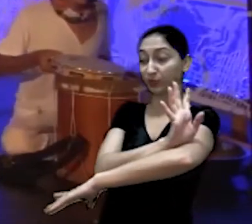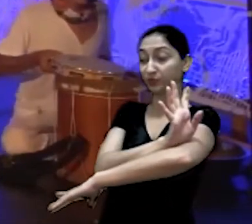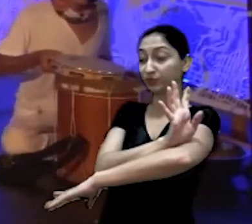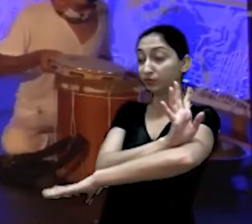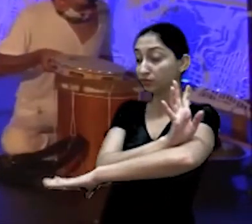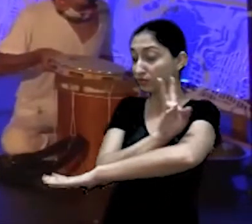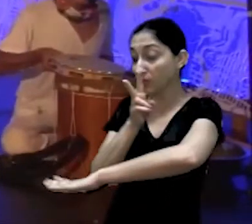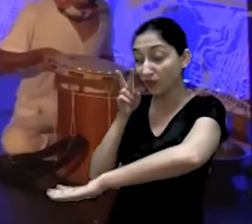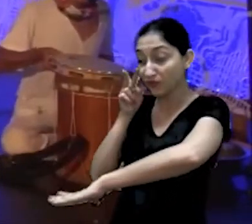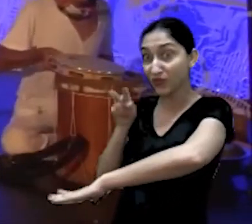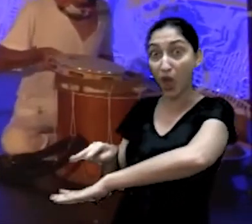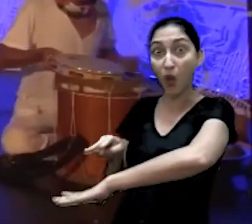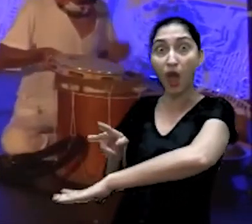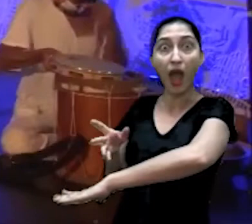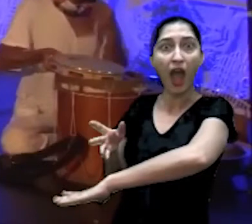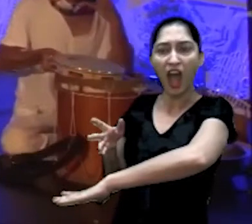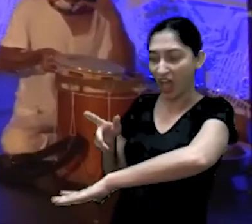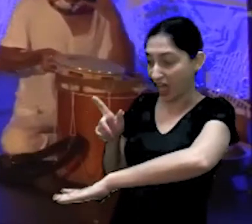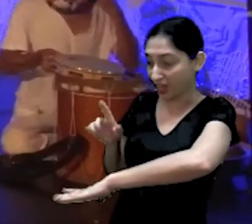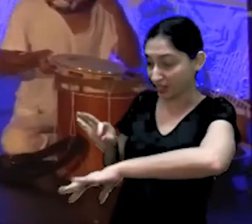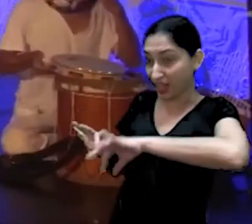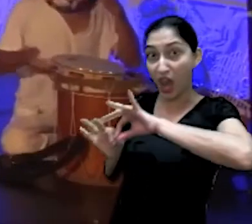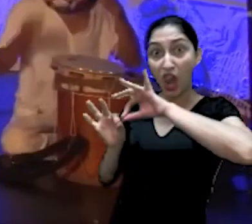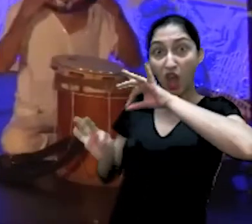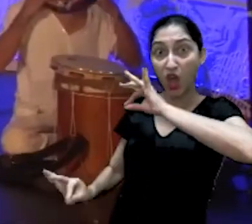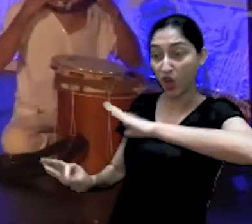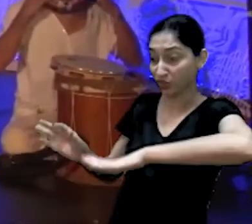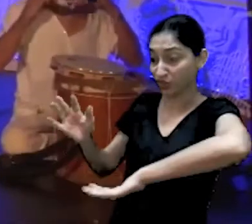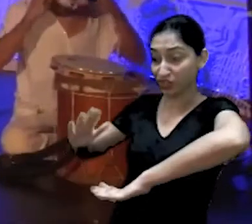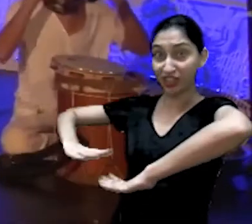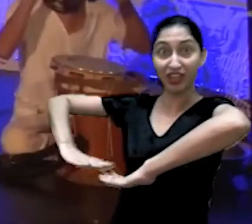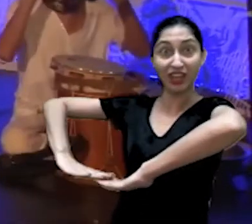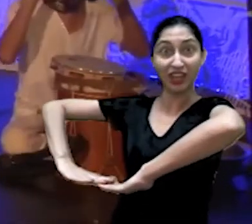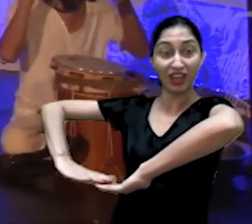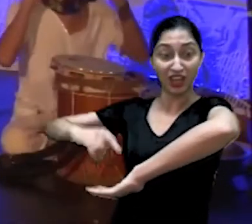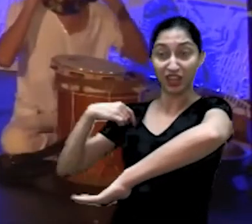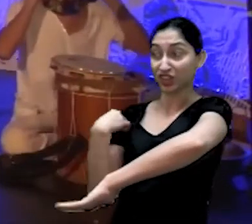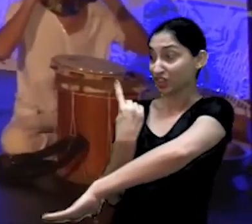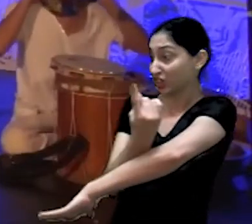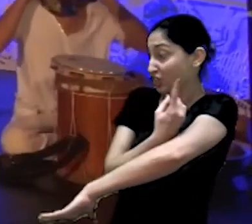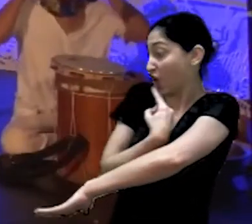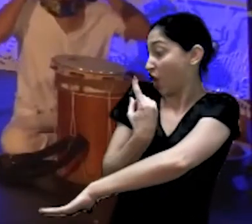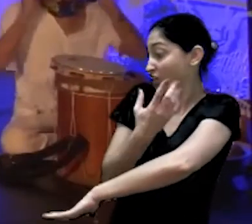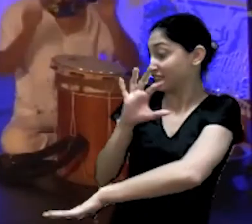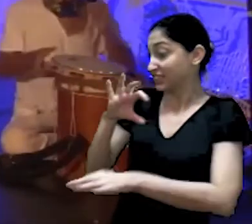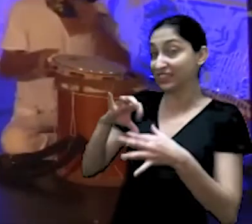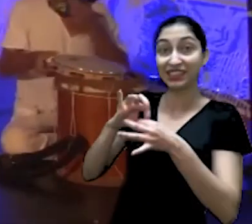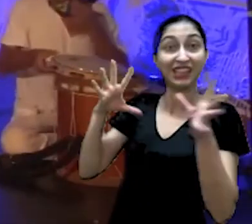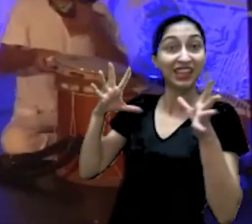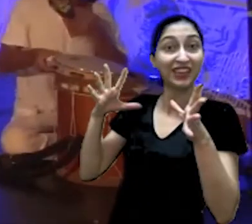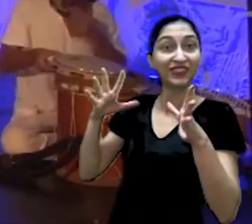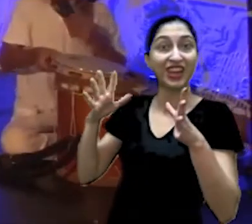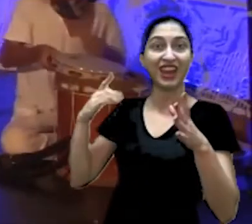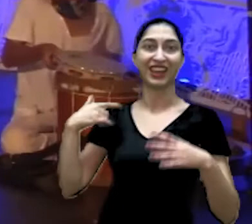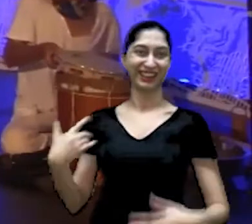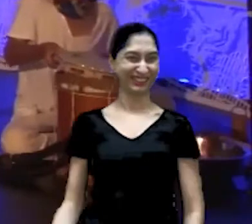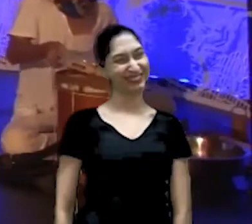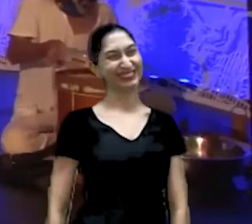pensou: somos livres! E no final, eu finalmente recebi um nome.